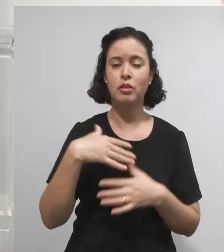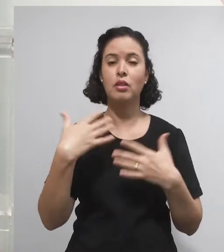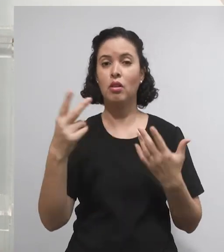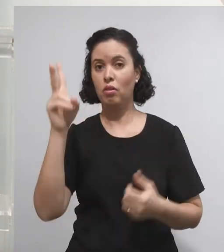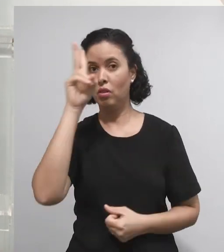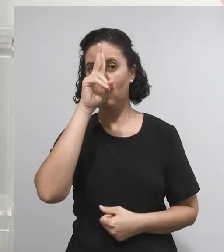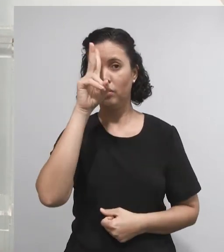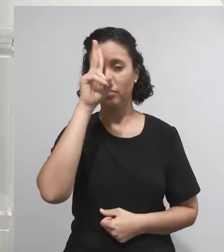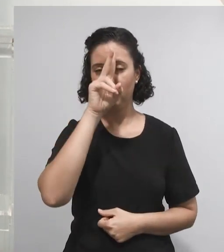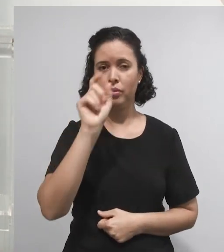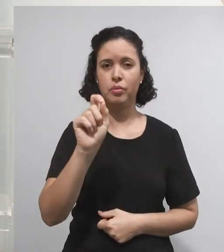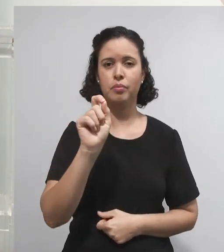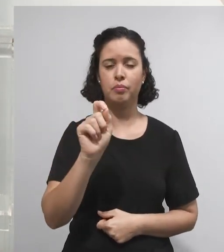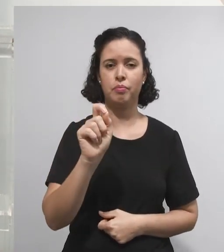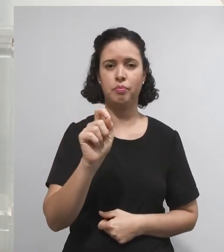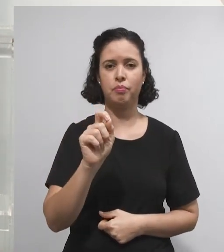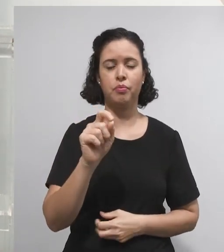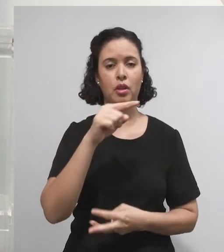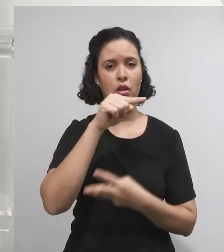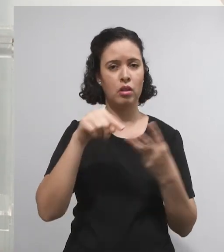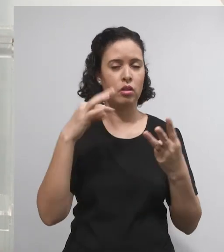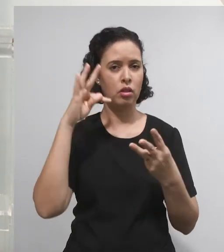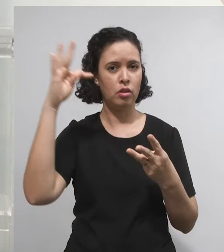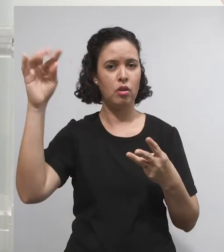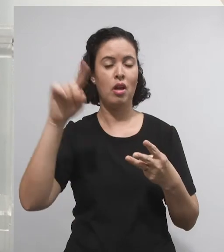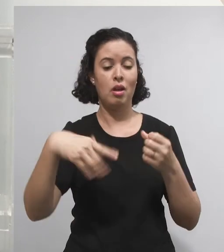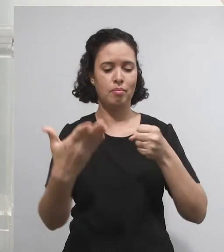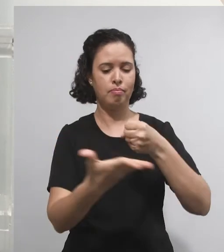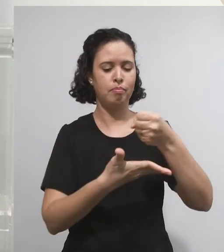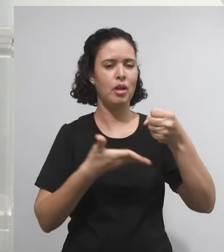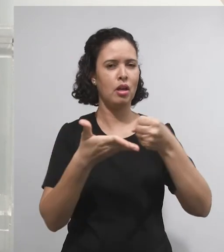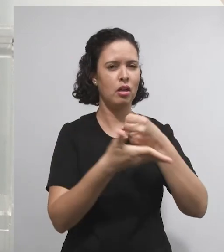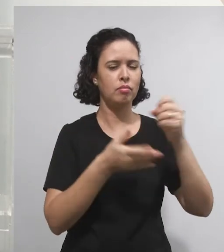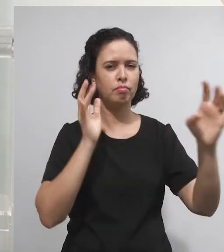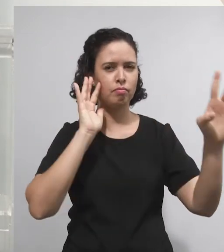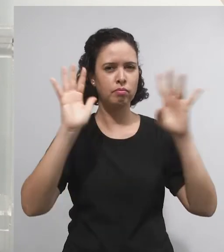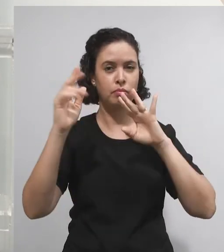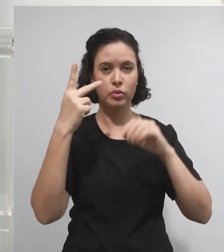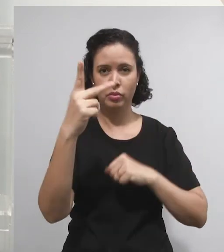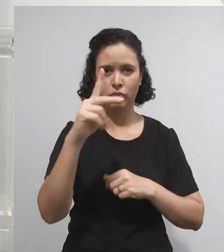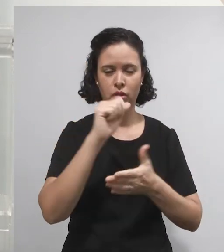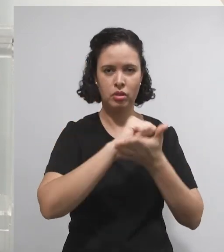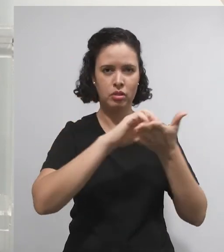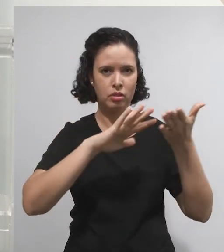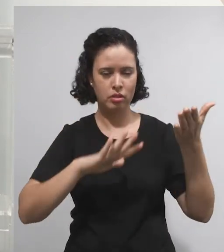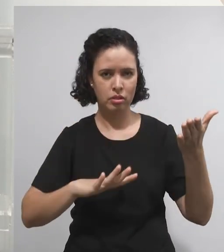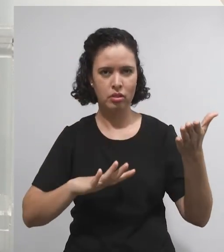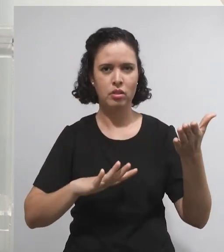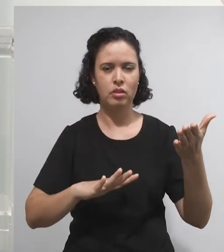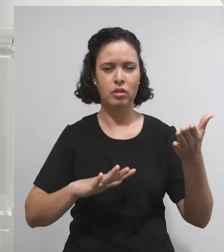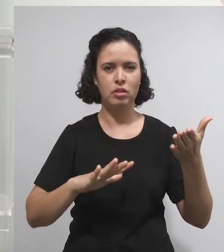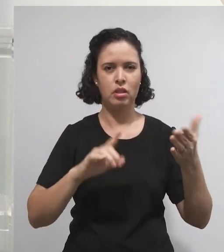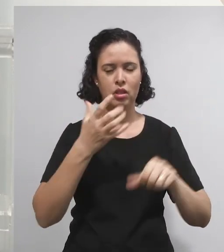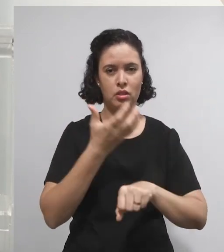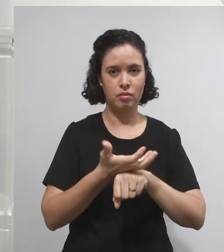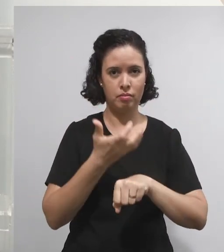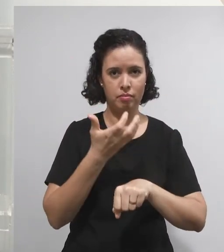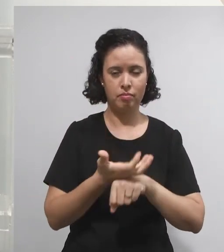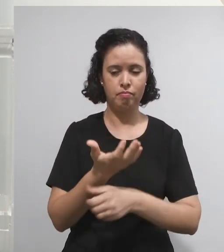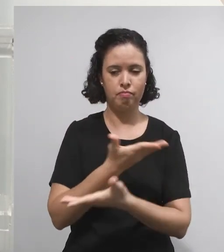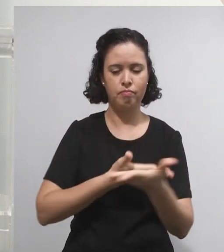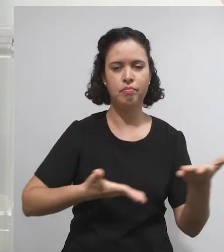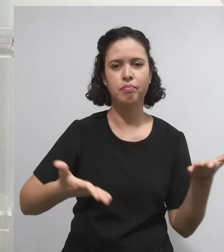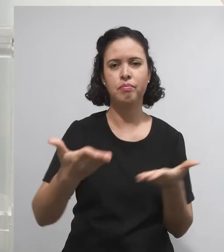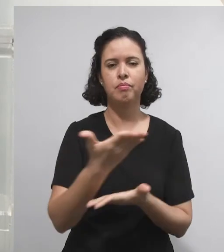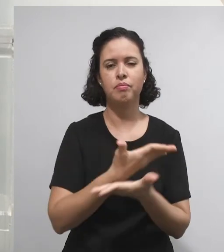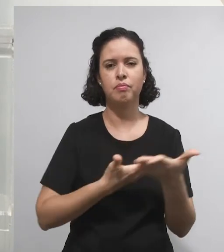nosso episódio, lembrando que essas teorias vão subsidiar a reflexão de vocês na atividade